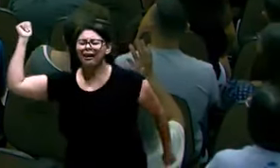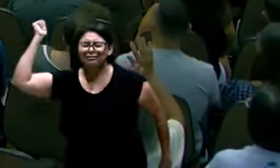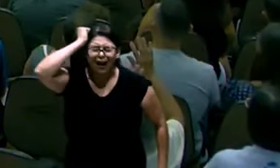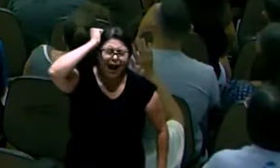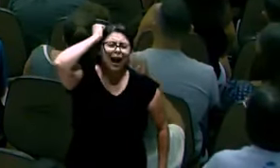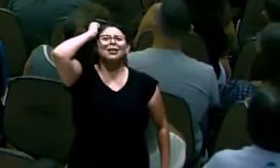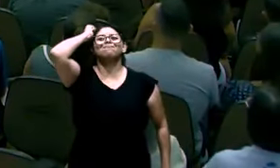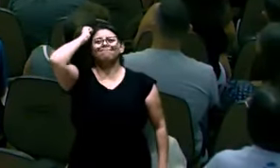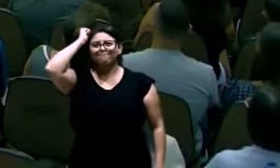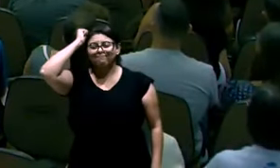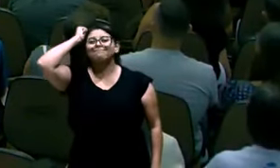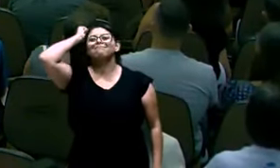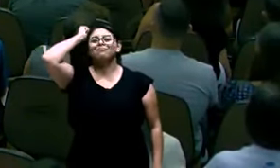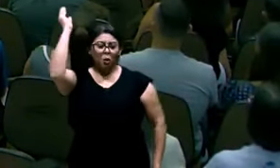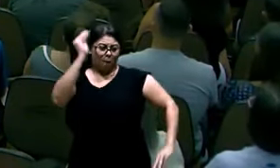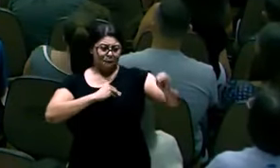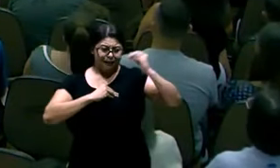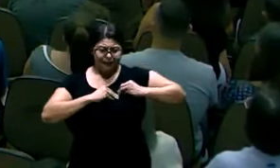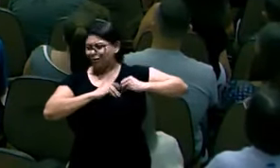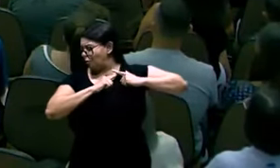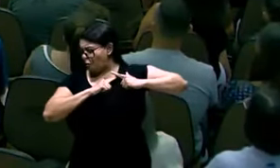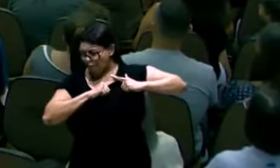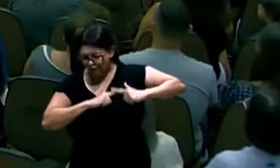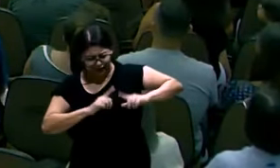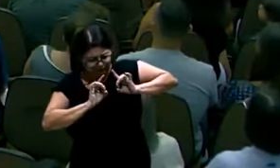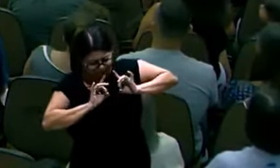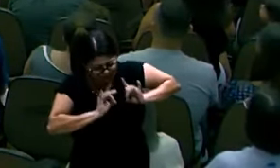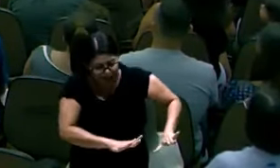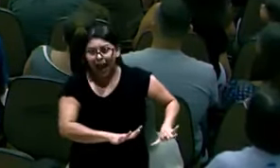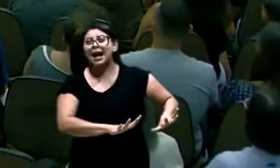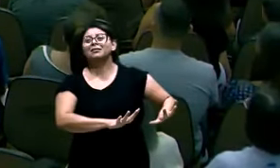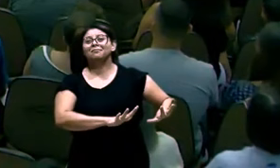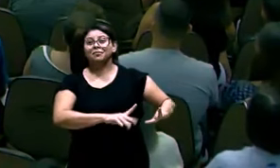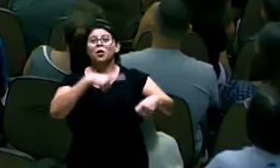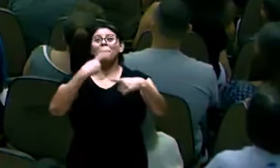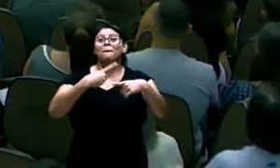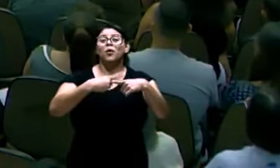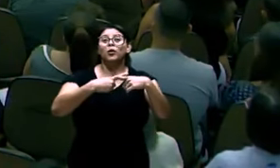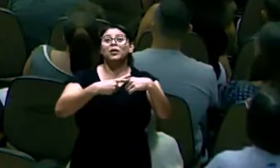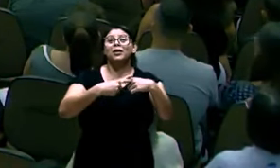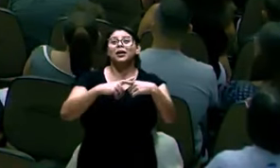arrependei-vos, arrependei-vos, porque é chegado o reino do céu.